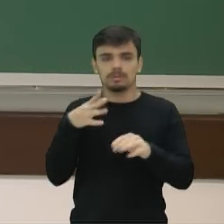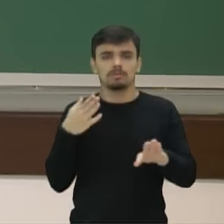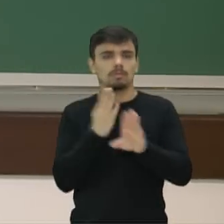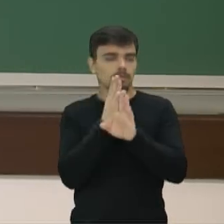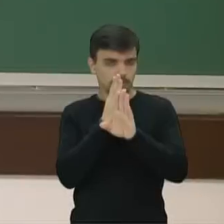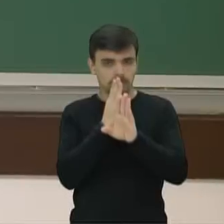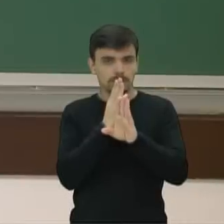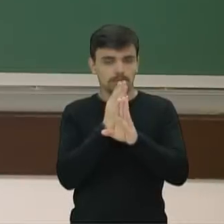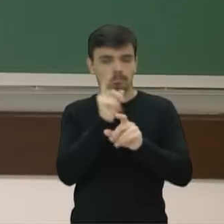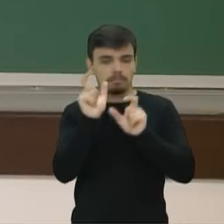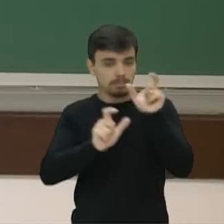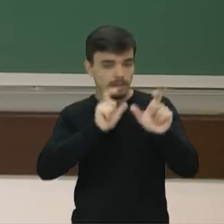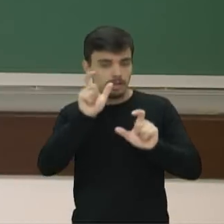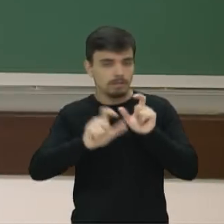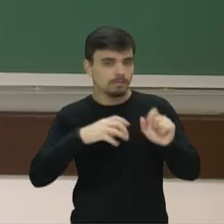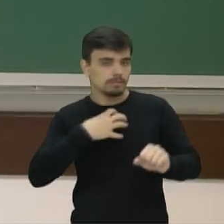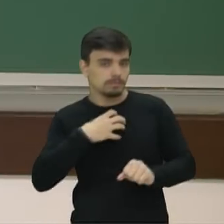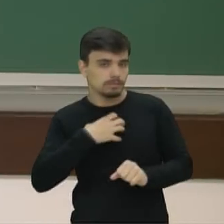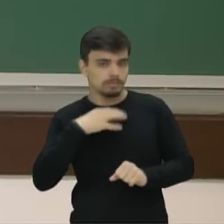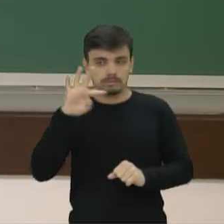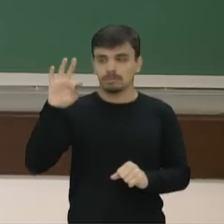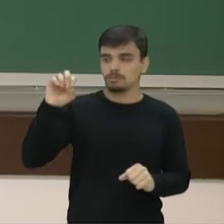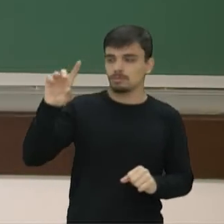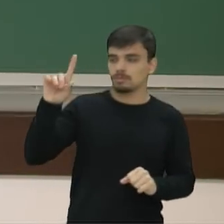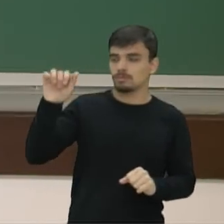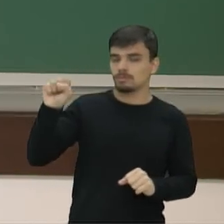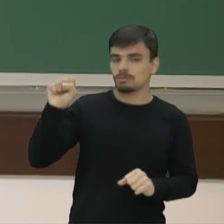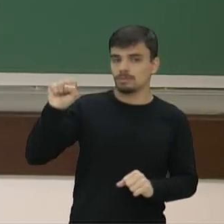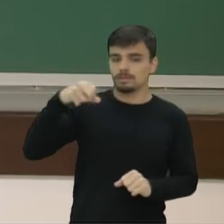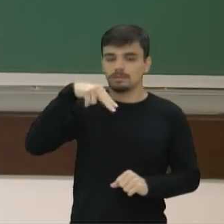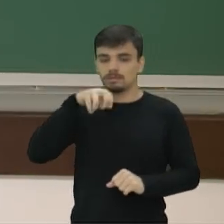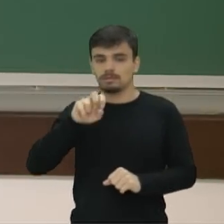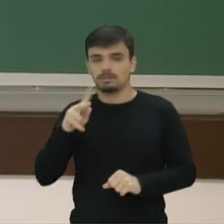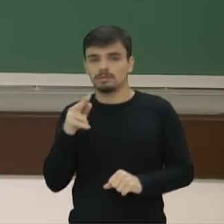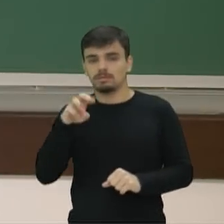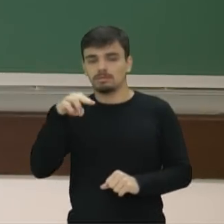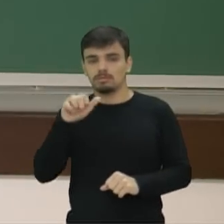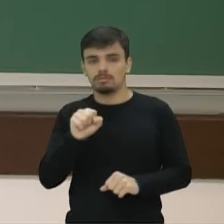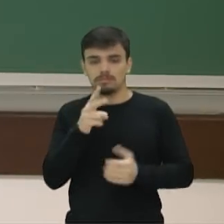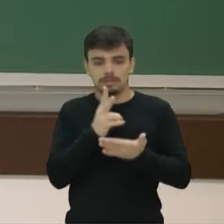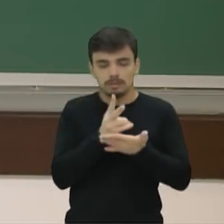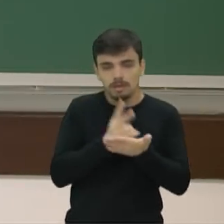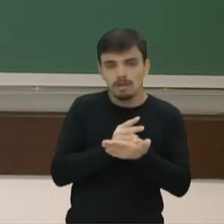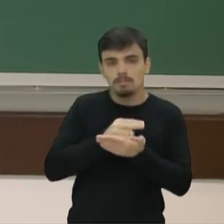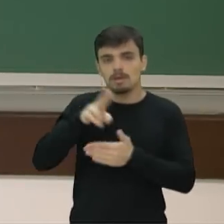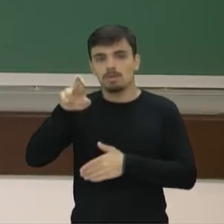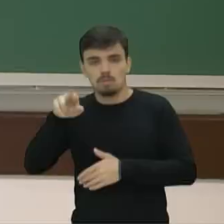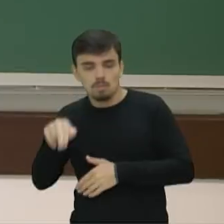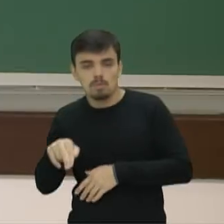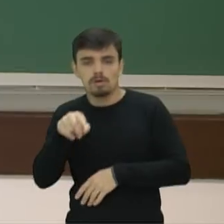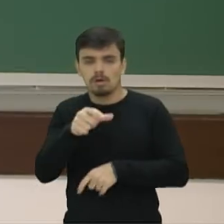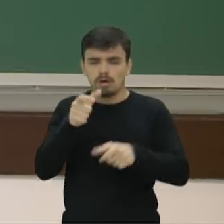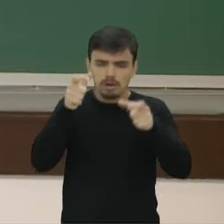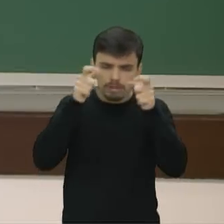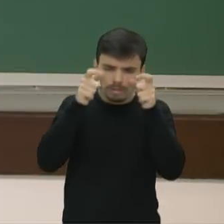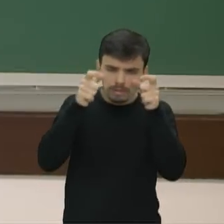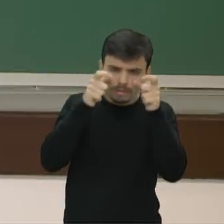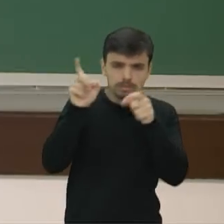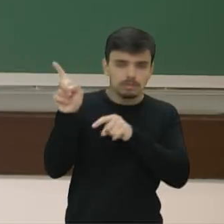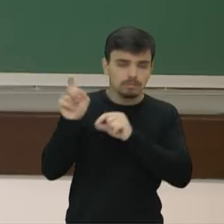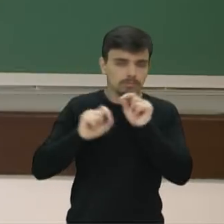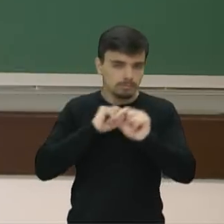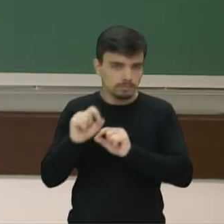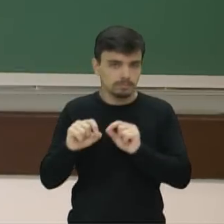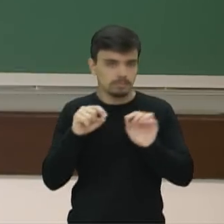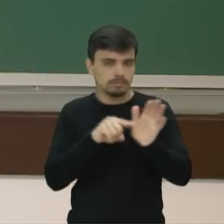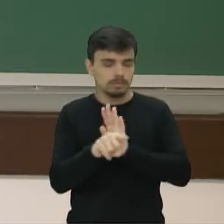encontrar palavras do tipo todas, nenhuma, sempre, nunca, tome bastante atenção nessas